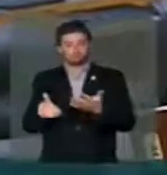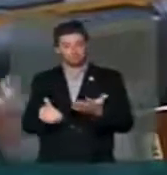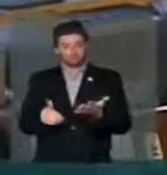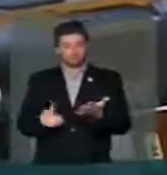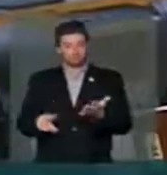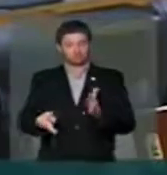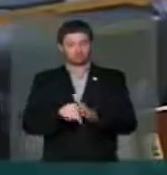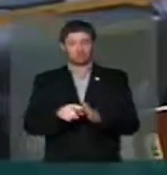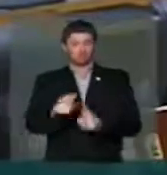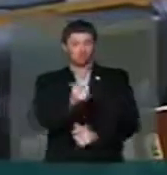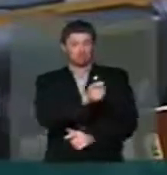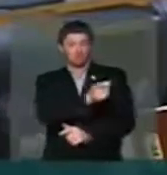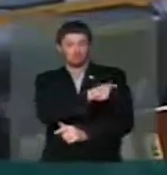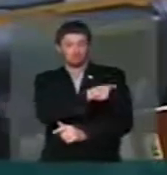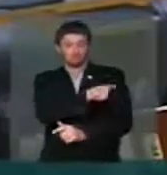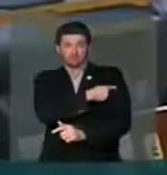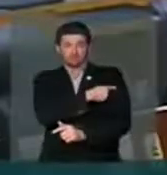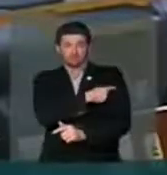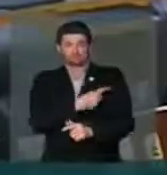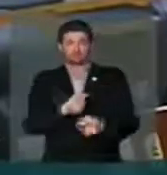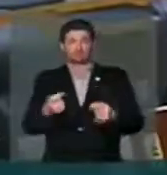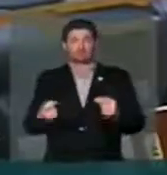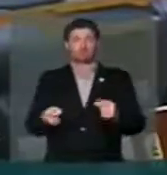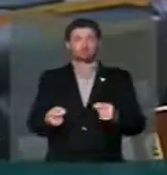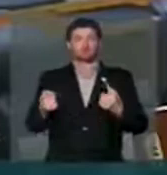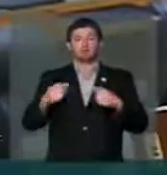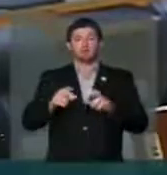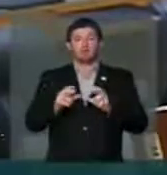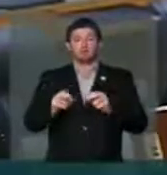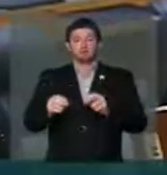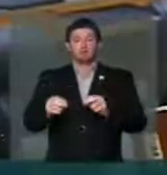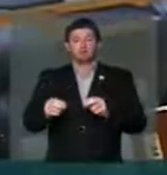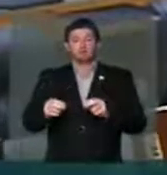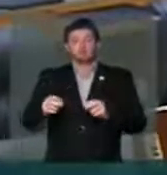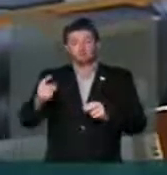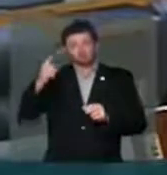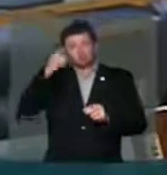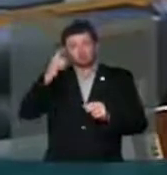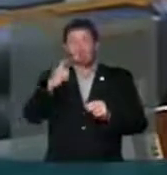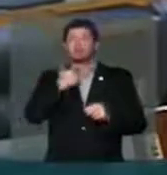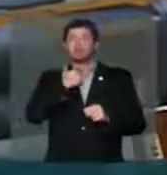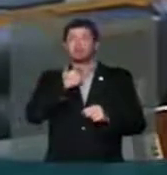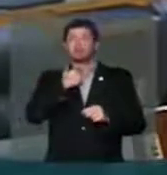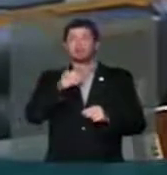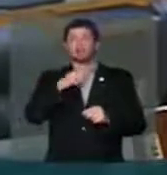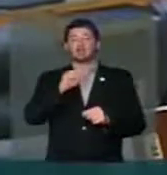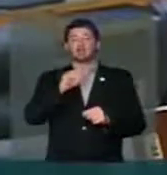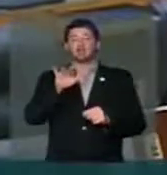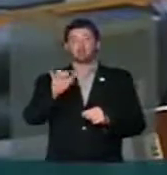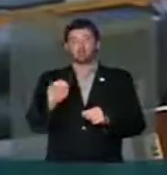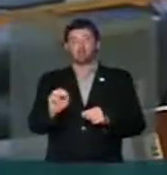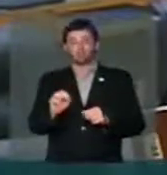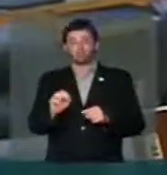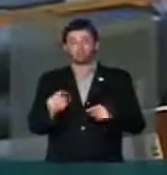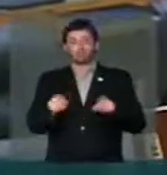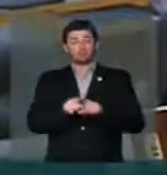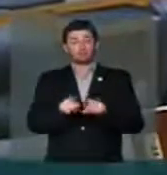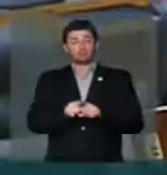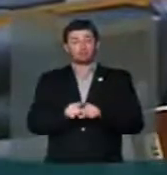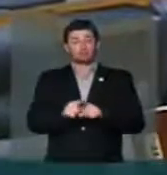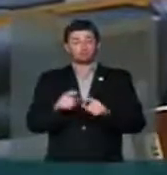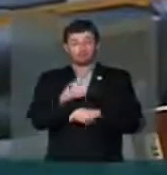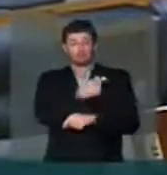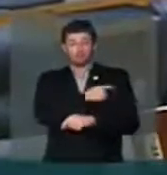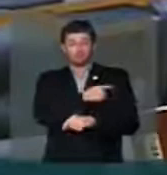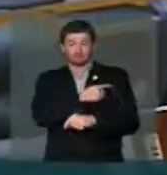da vacina contra o câncer de cérebro, garganta e esôfago. E também a vacina